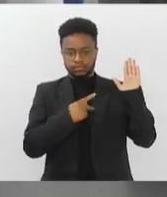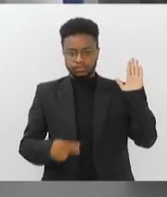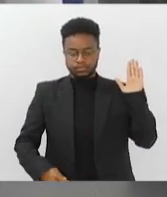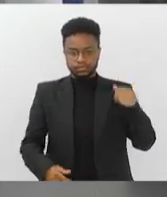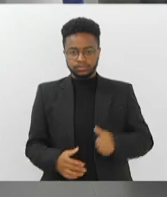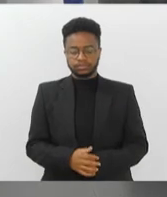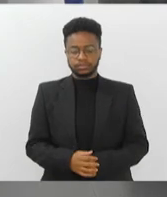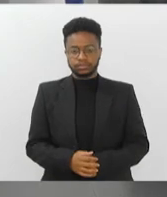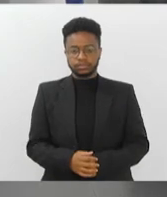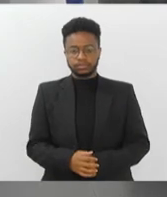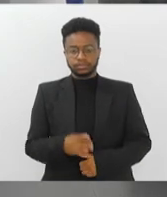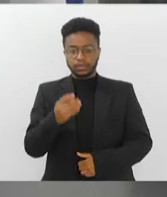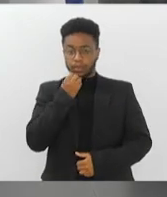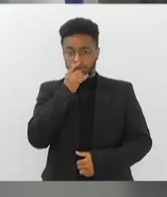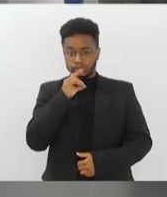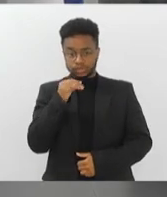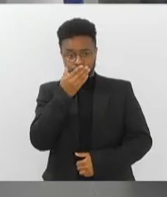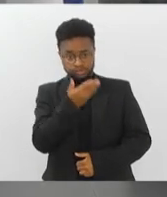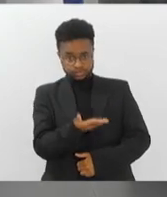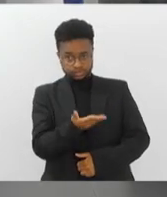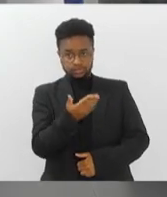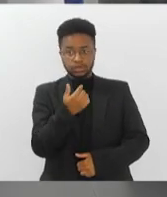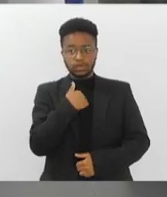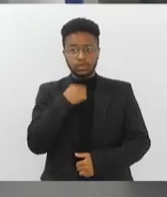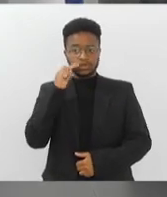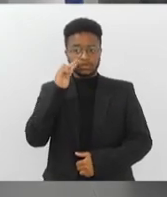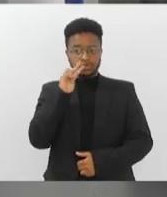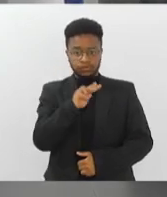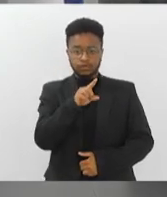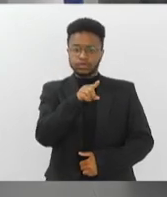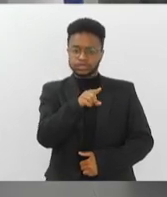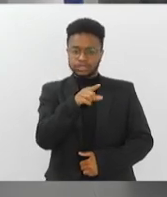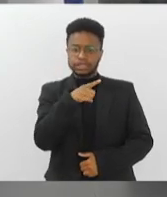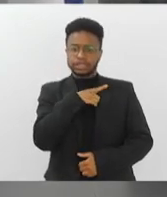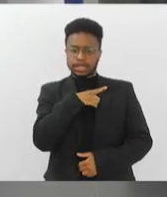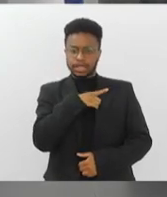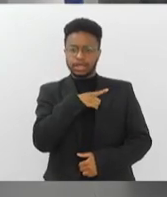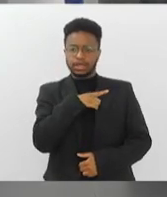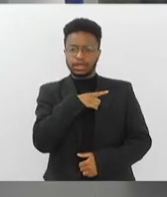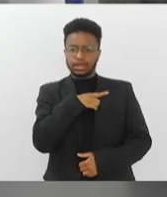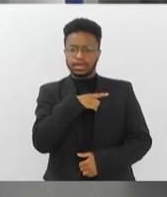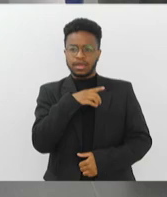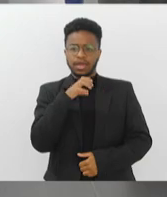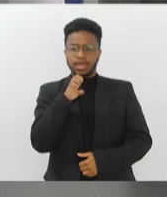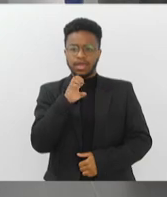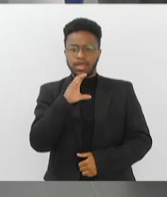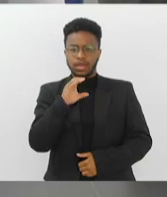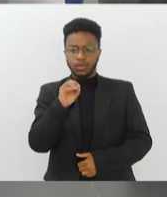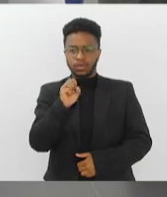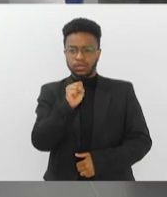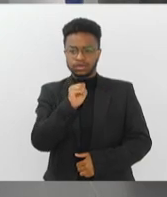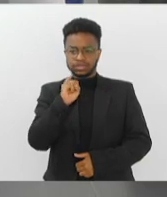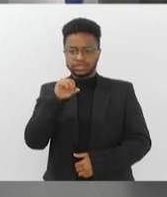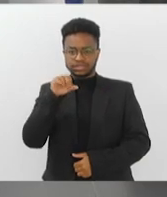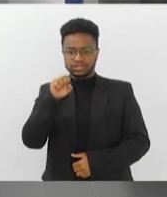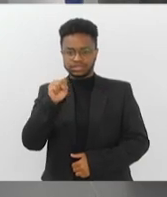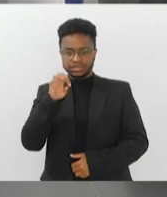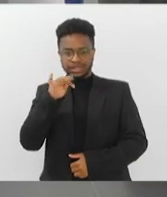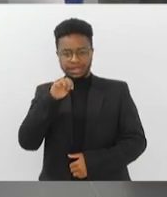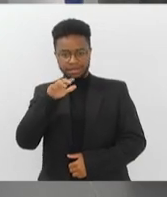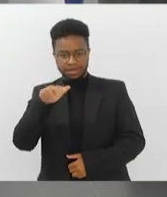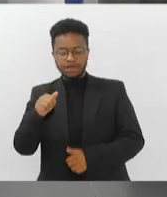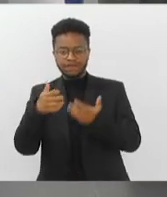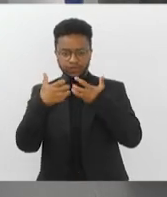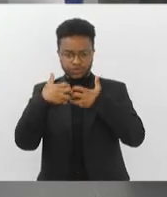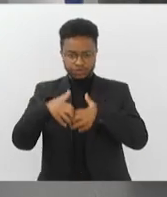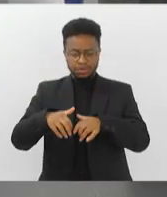Mink. Primeiro, bom dia, Vossa Excelência. Vejo que Vossa Excelência está com um ecossistema bem restaurado, apesar de múltiplas